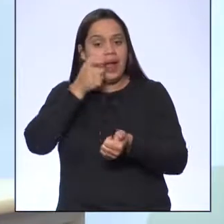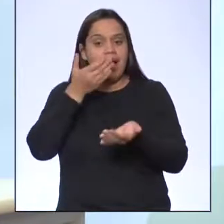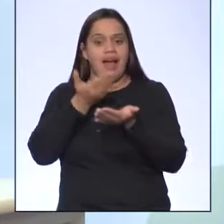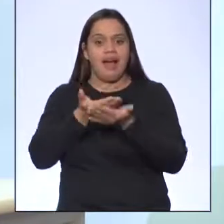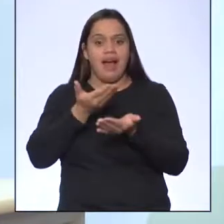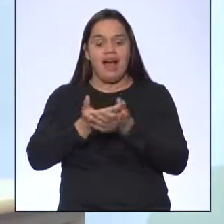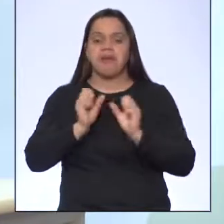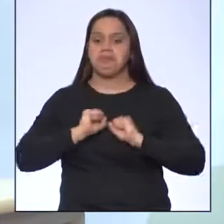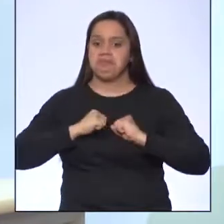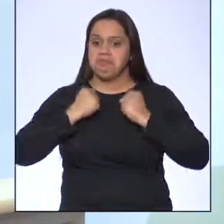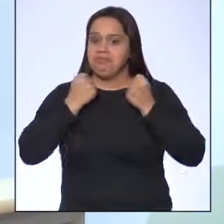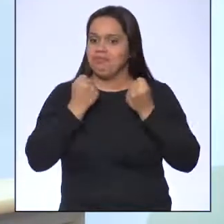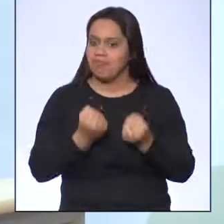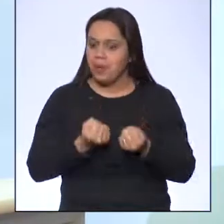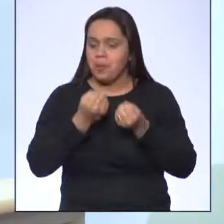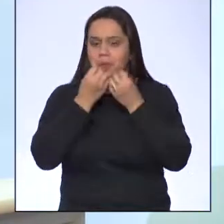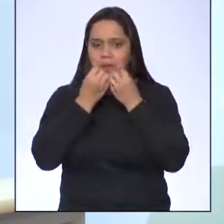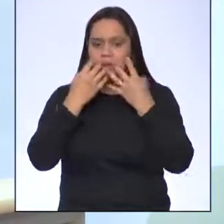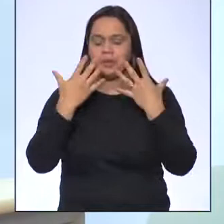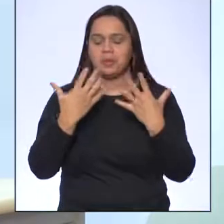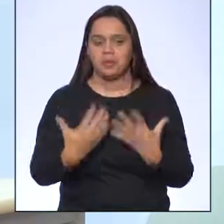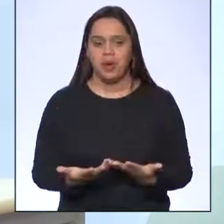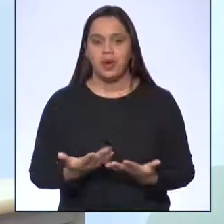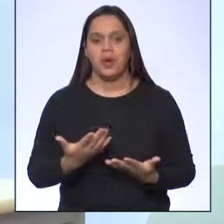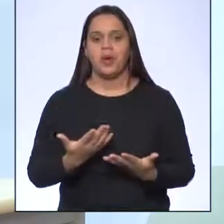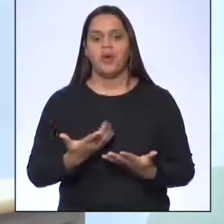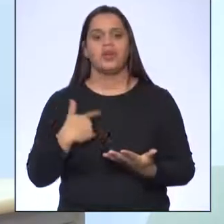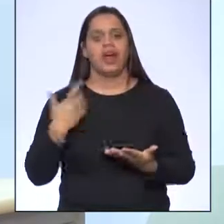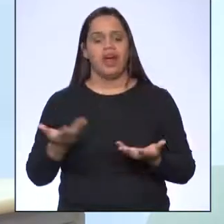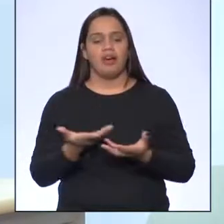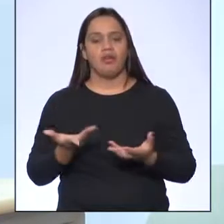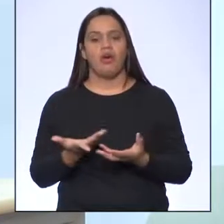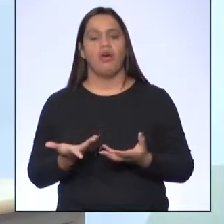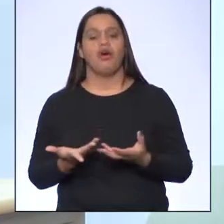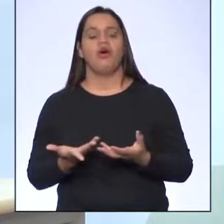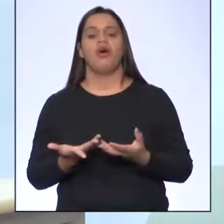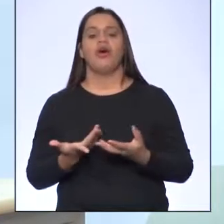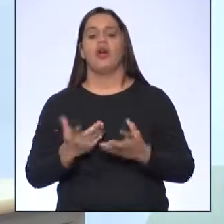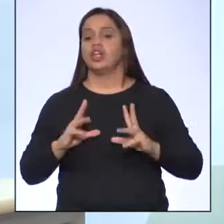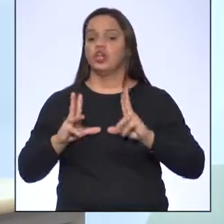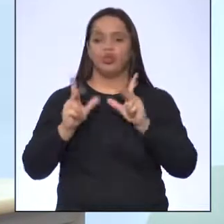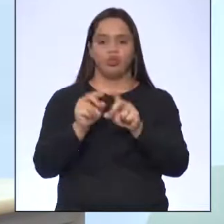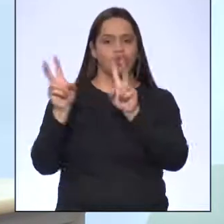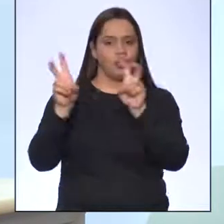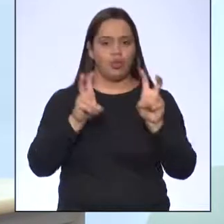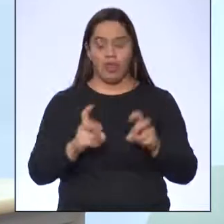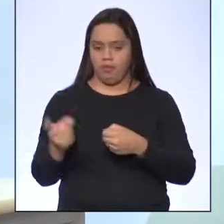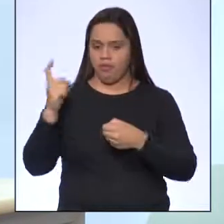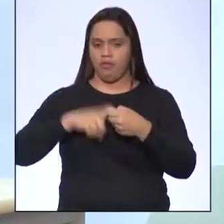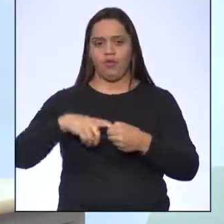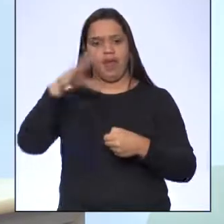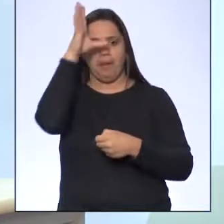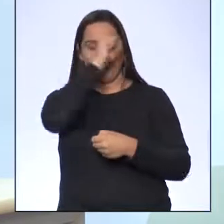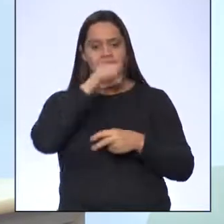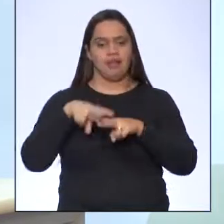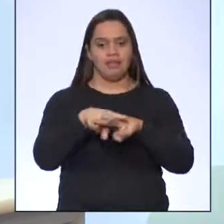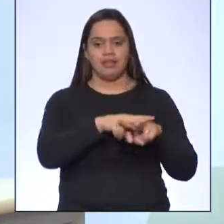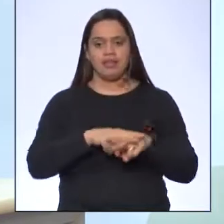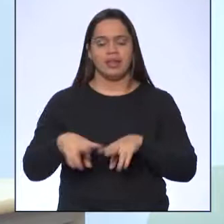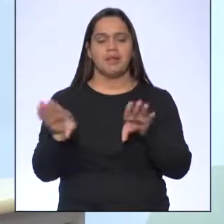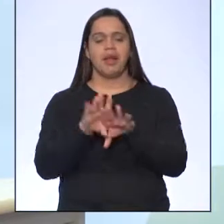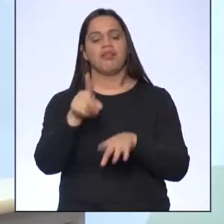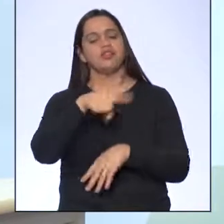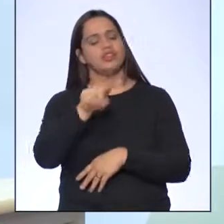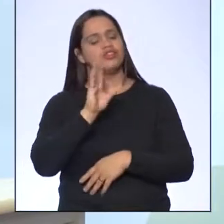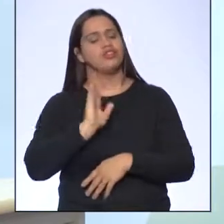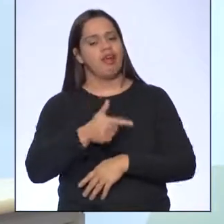aí engajados, né, por realmente retomar muito da temática que vocês já trabalharam com professores